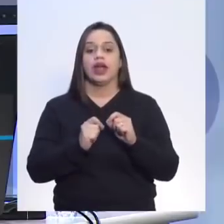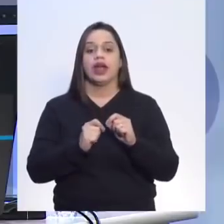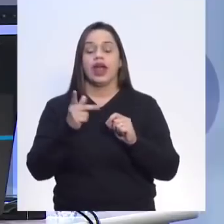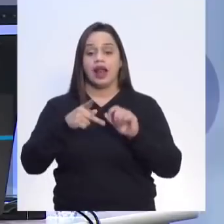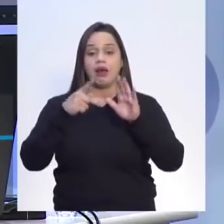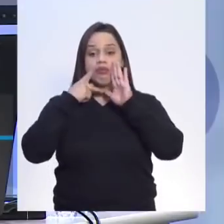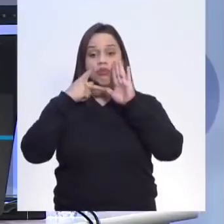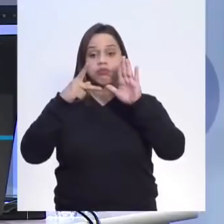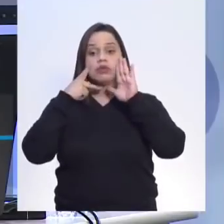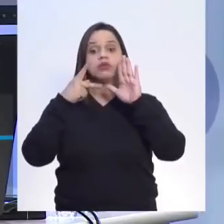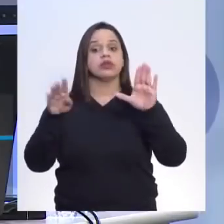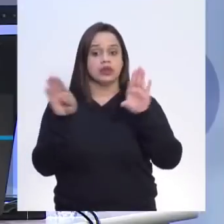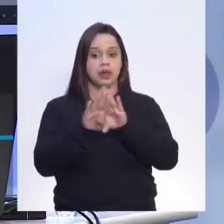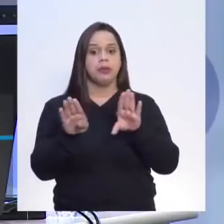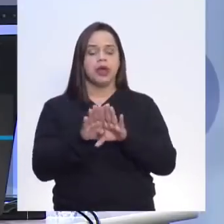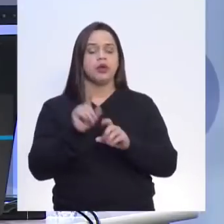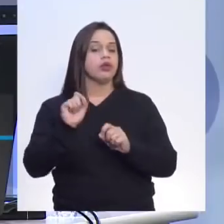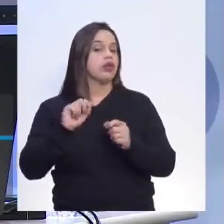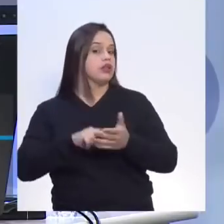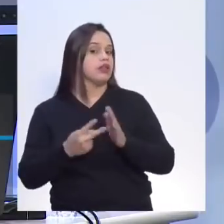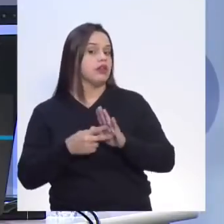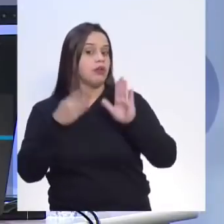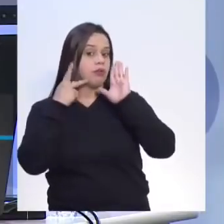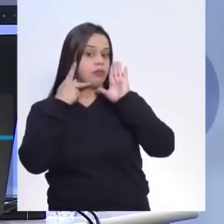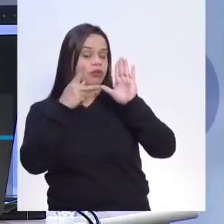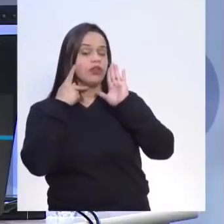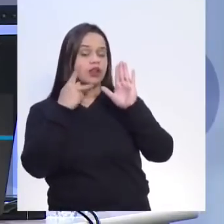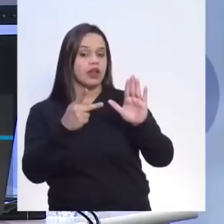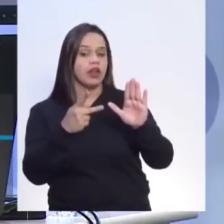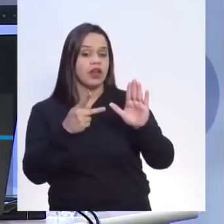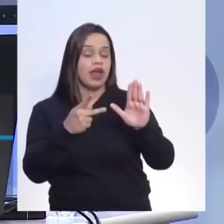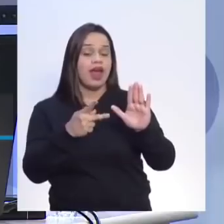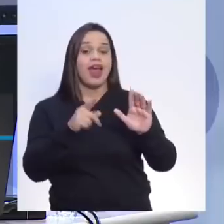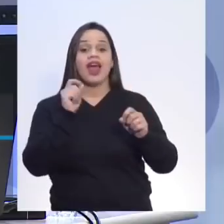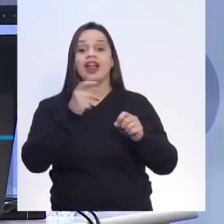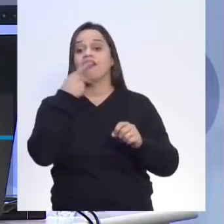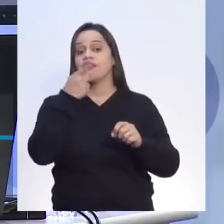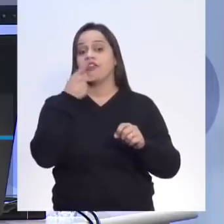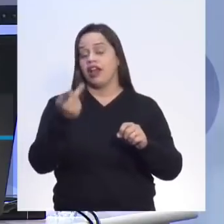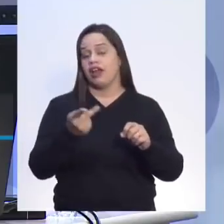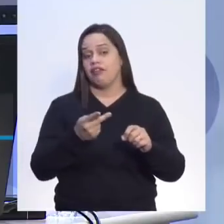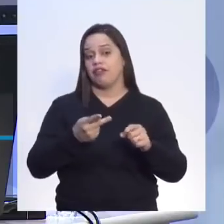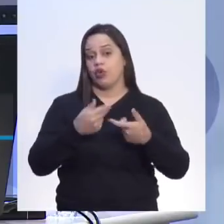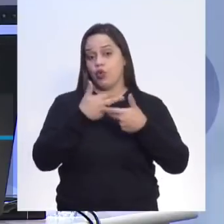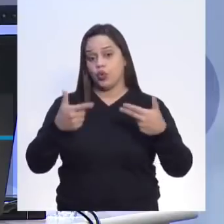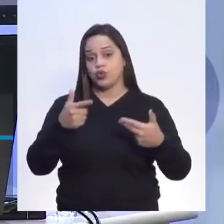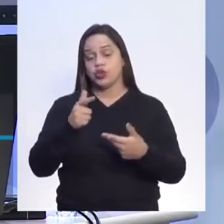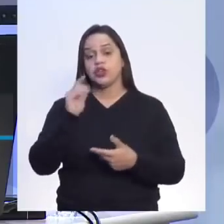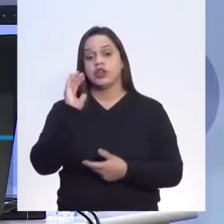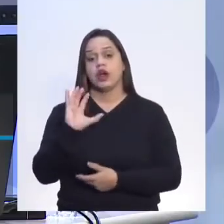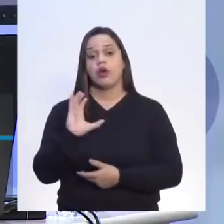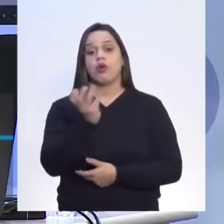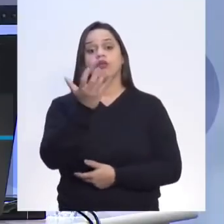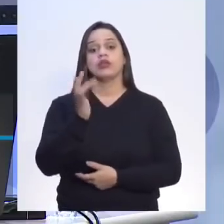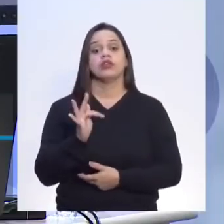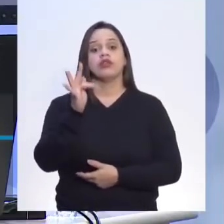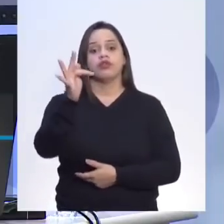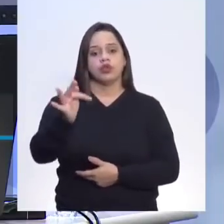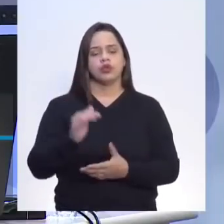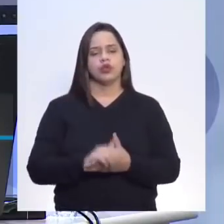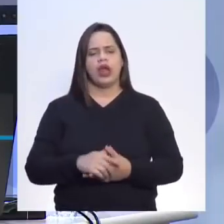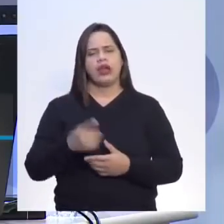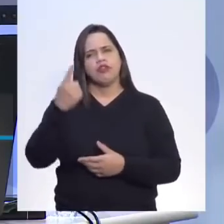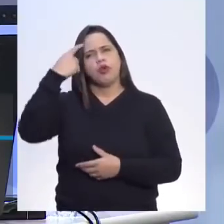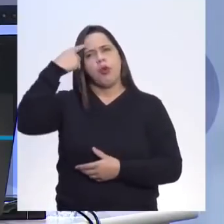é profetizar? Então, ela falava algo que iria acontecer, certo, Andréia? E aí, eles ficaram com aquilo na